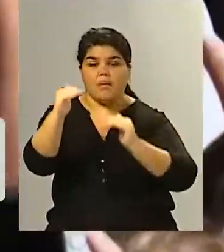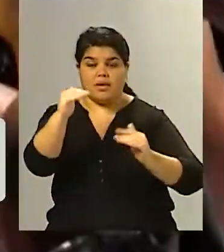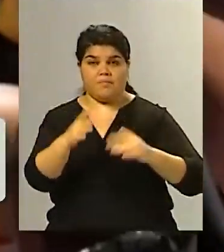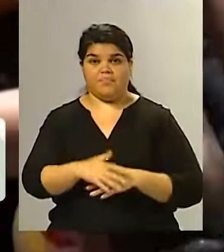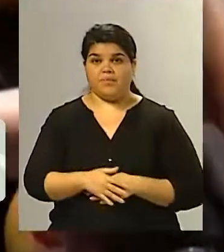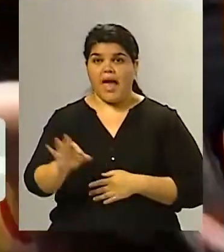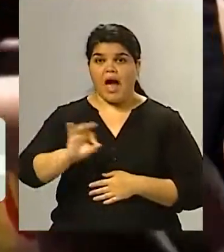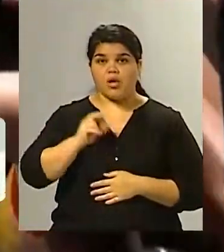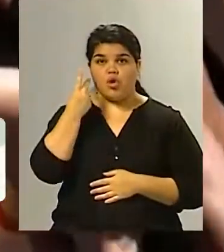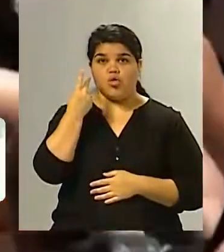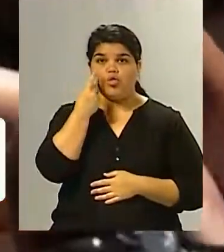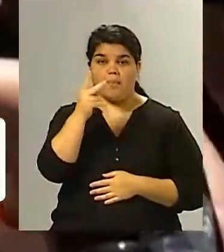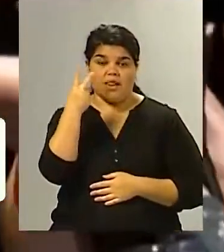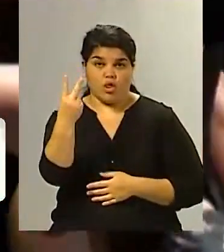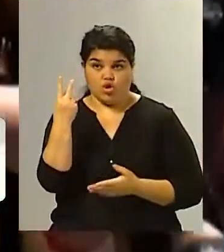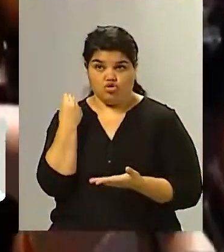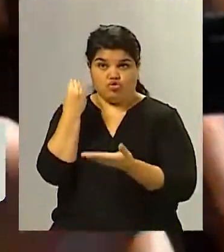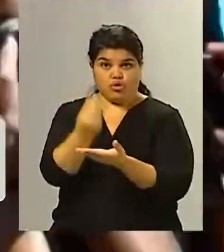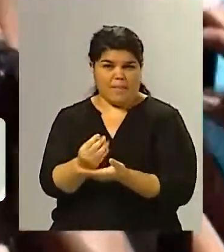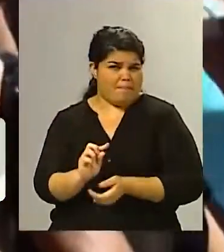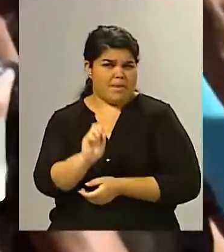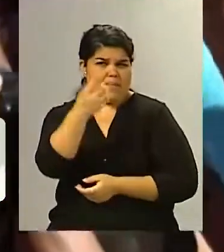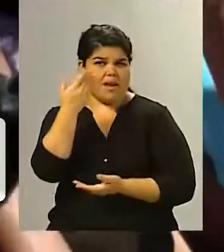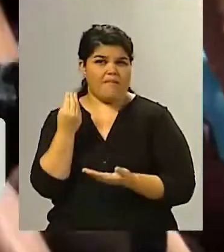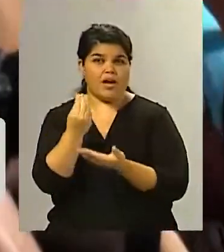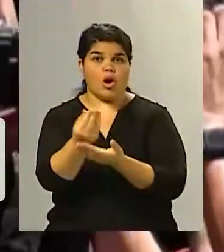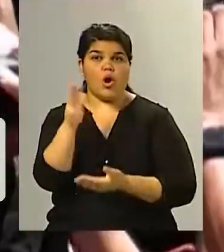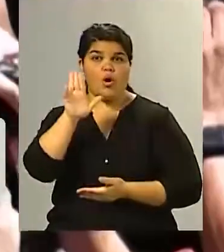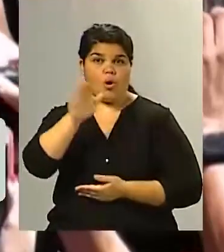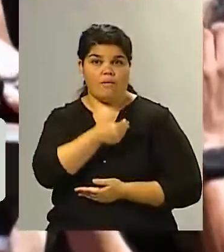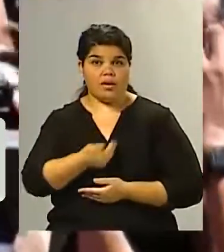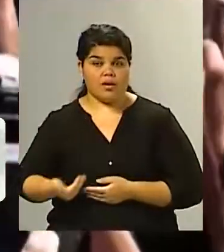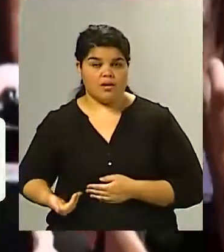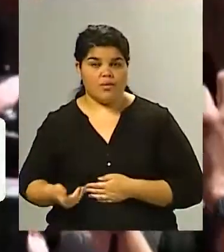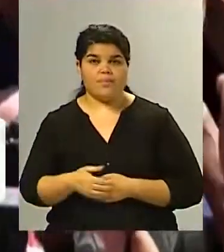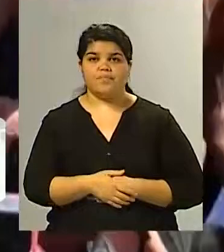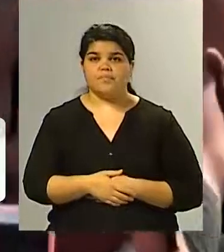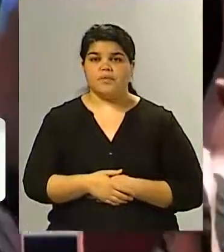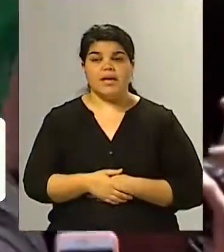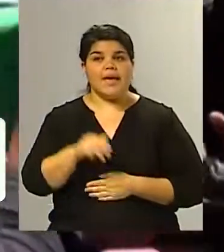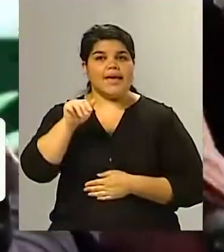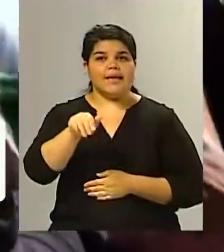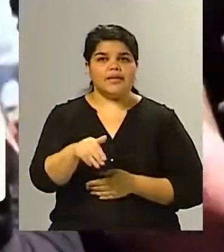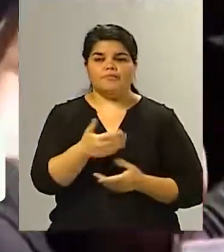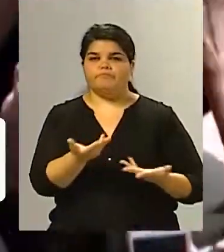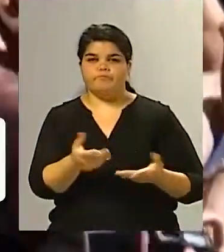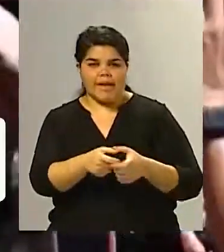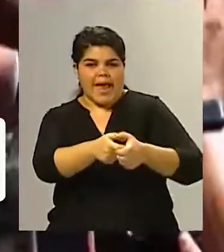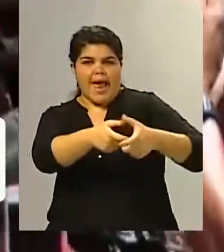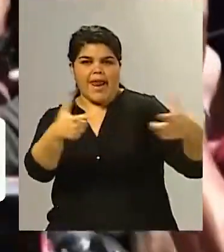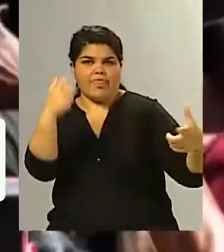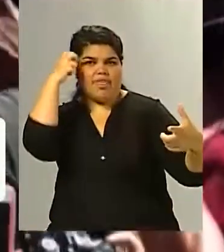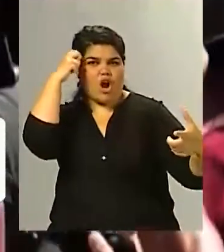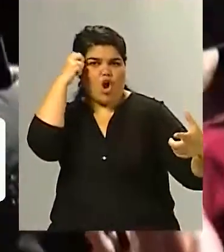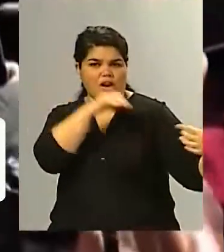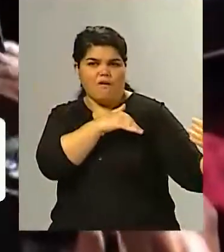2002 por primeira vez, tampouco tinha muito claro uma maioria dentro do Congresso Nacional. E